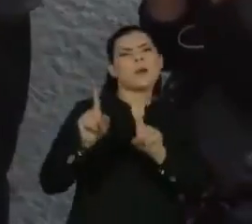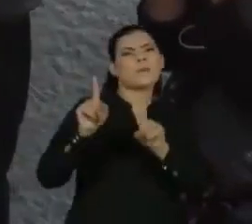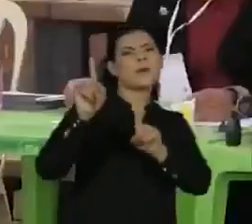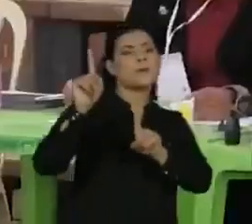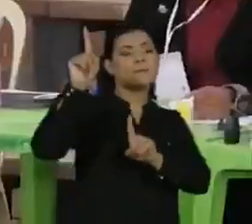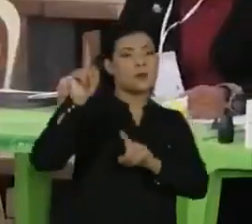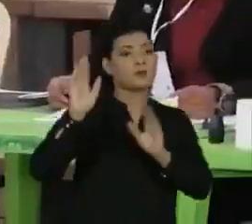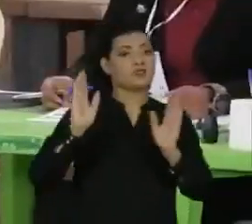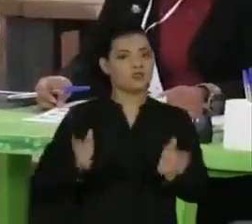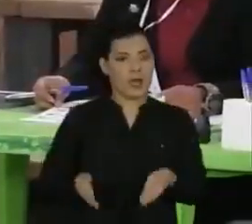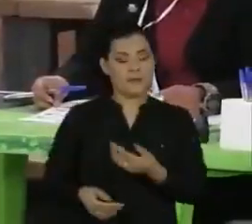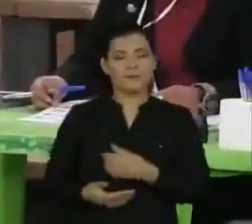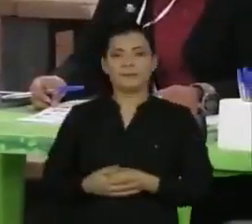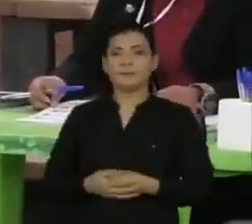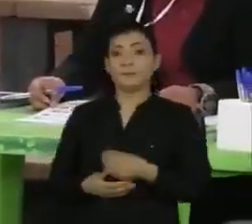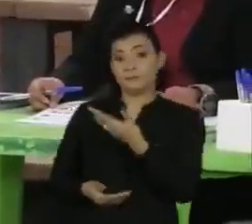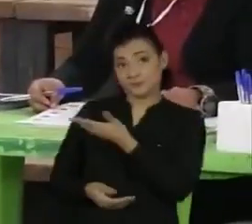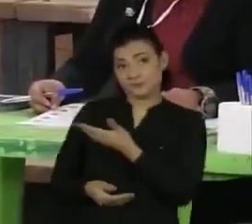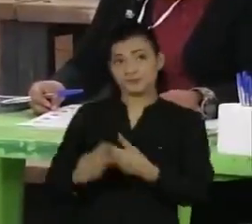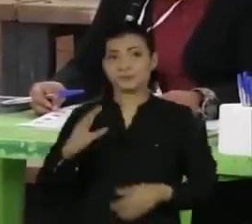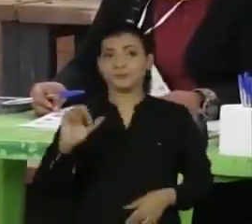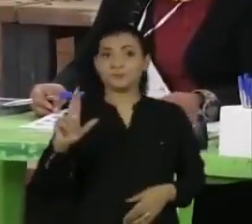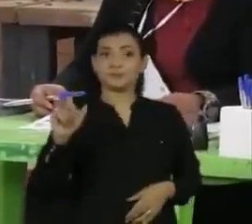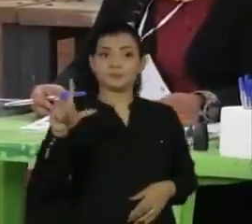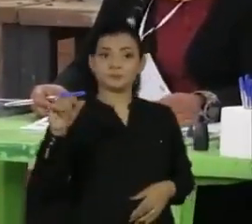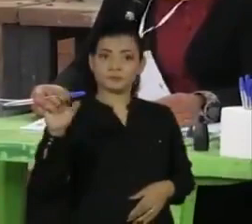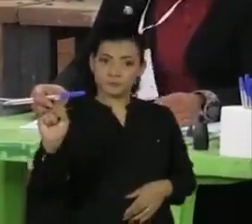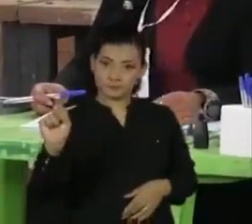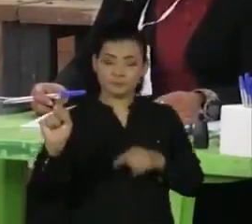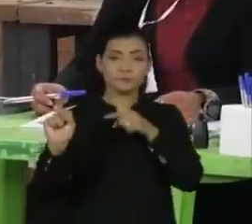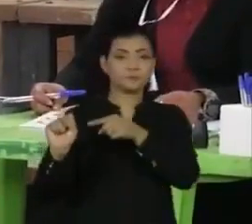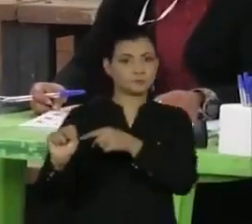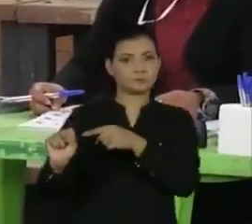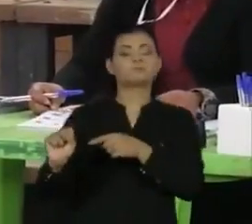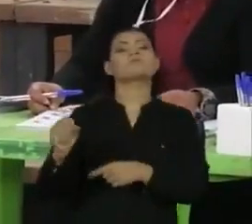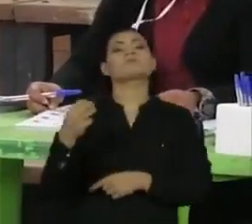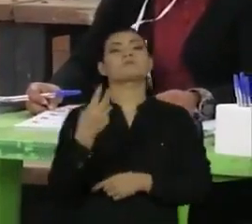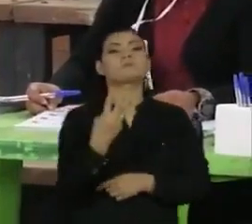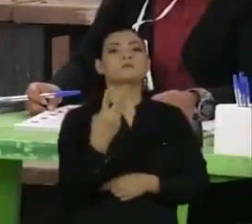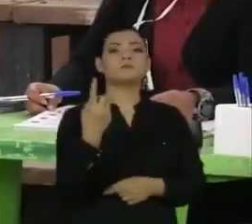segundo colocado, o centrista Carlos Mesa, que ficou com